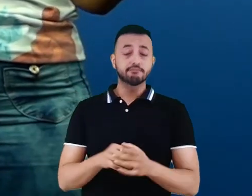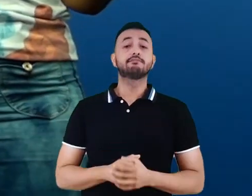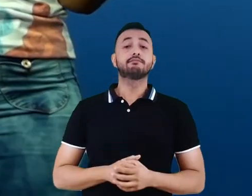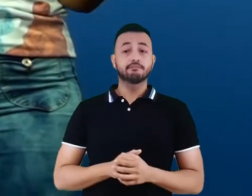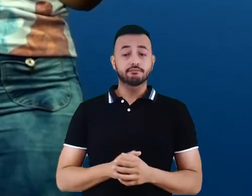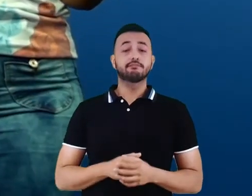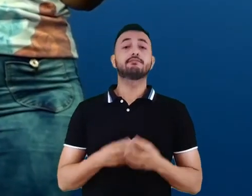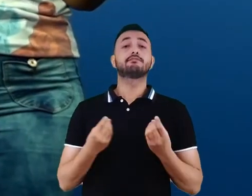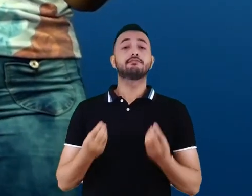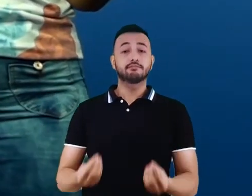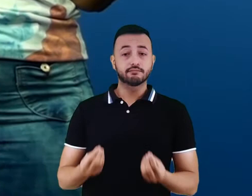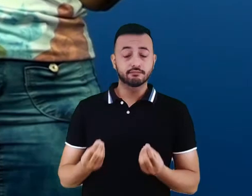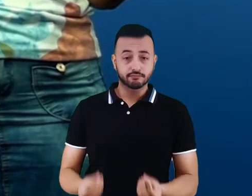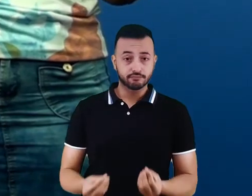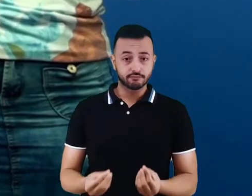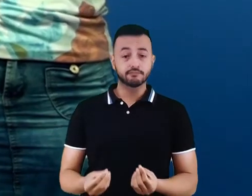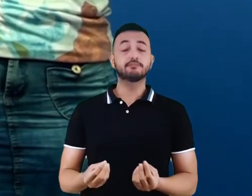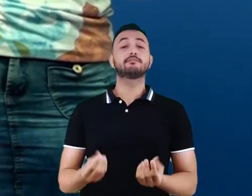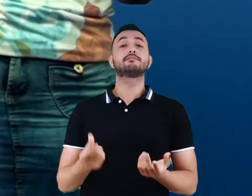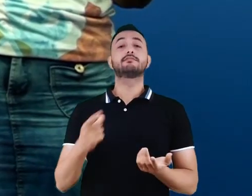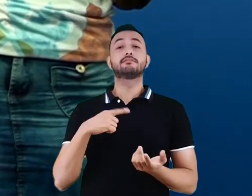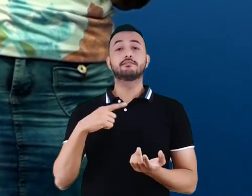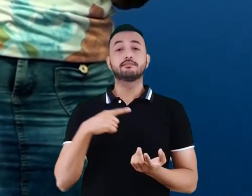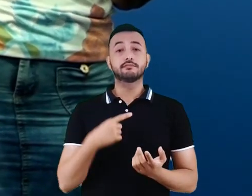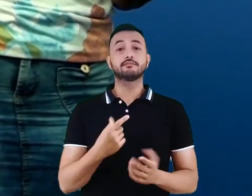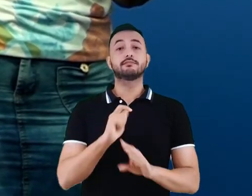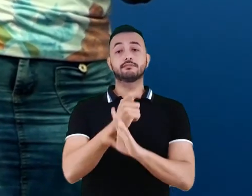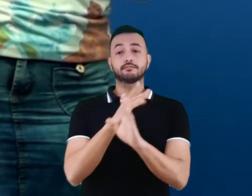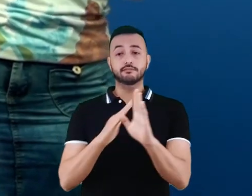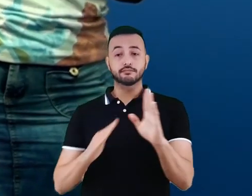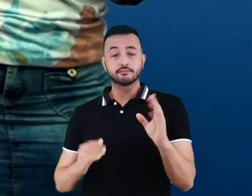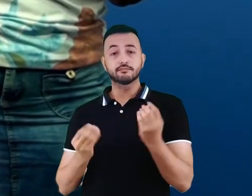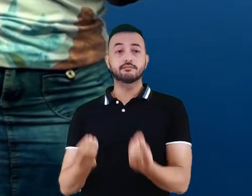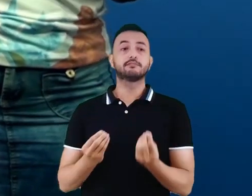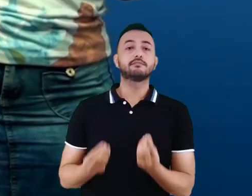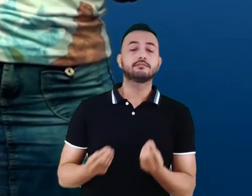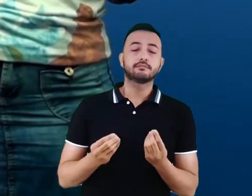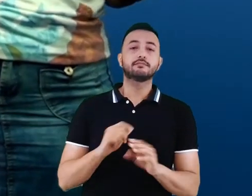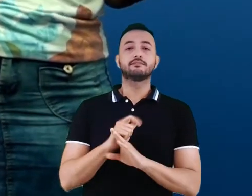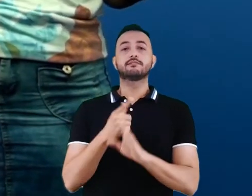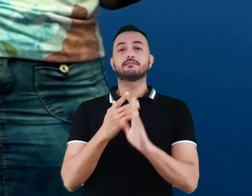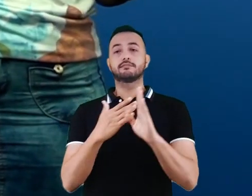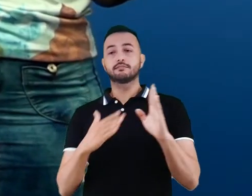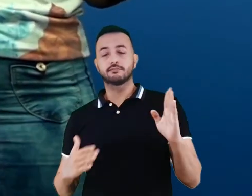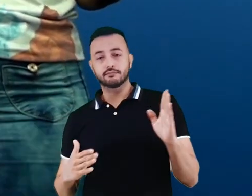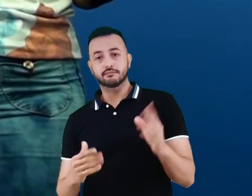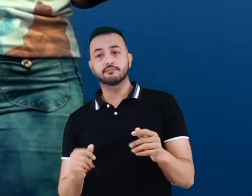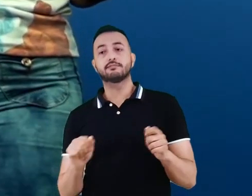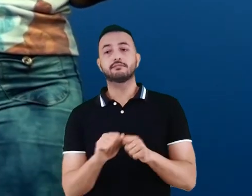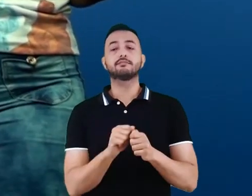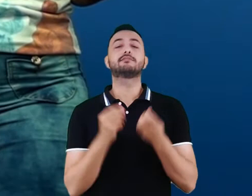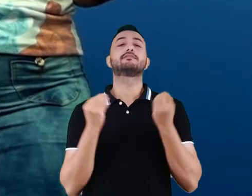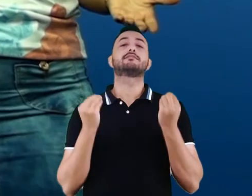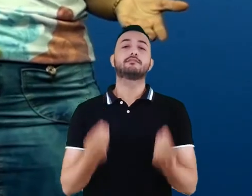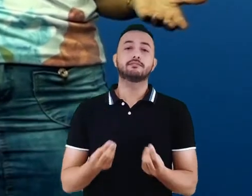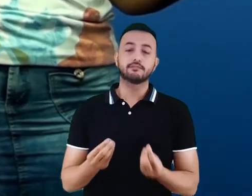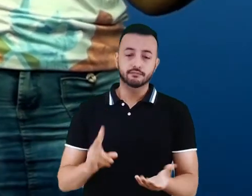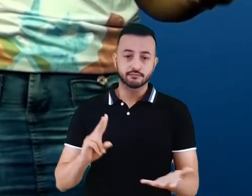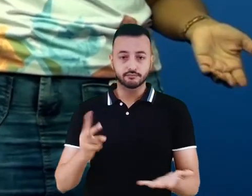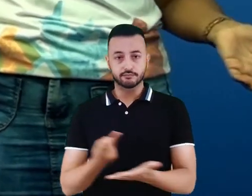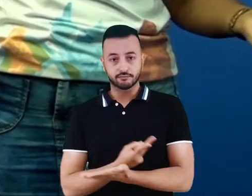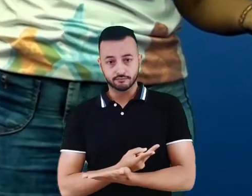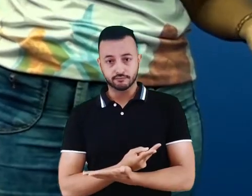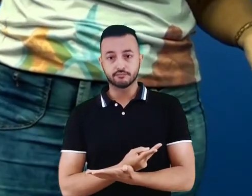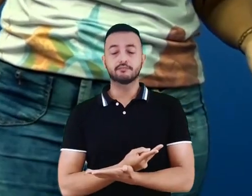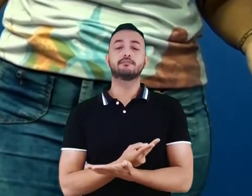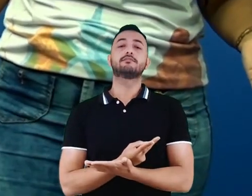E como é que se formam as sombras? Como as sombras são formadas? O que acontece